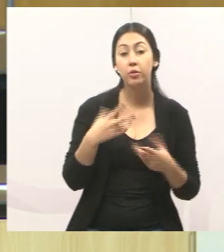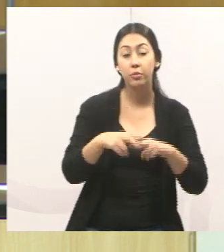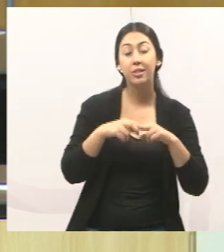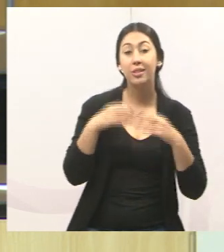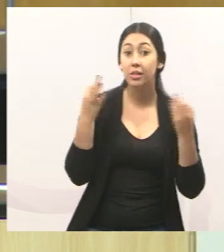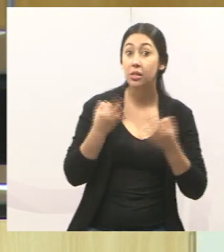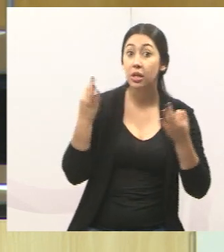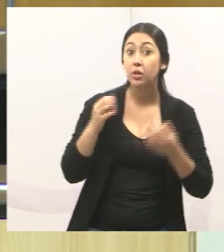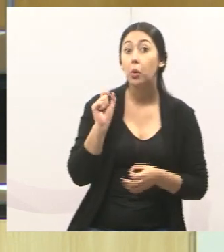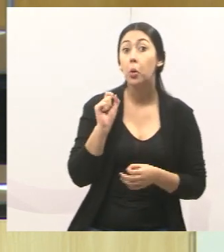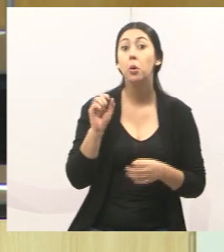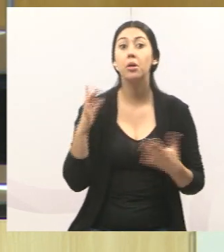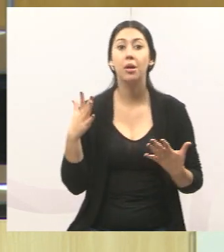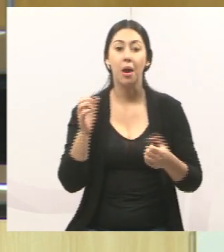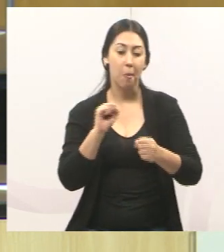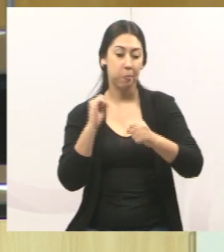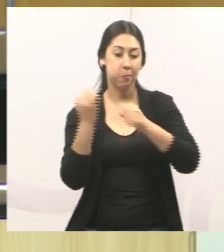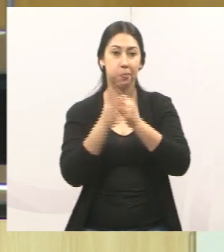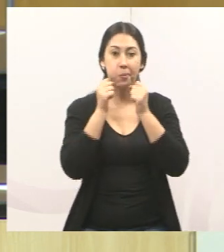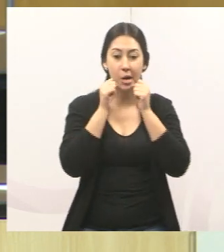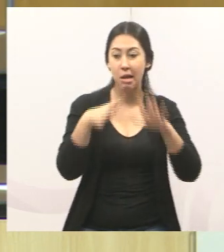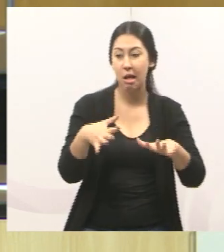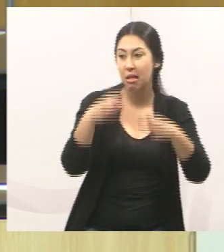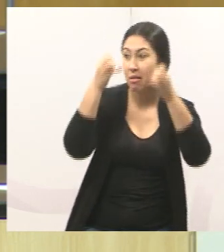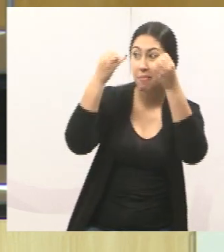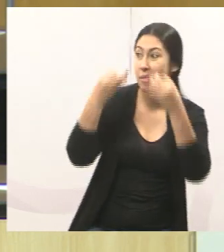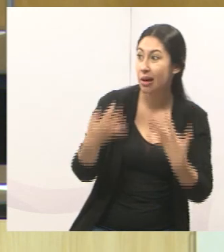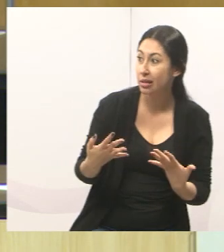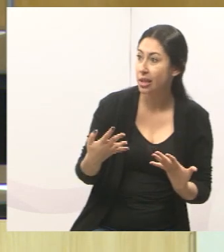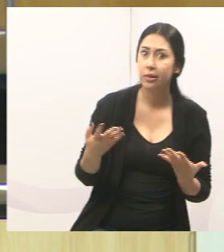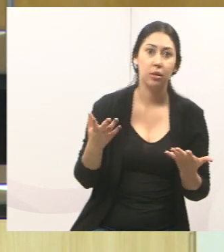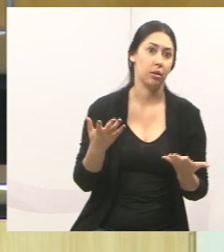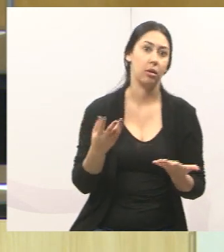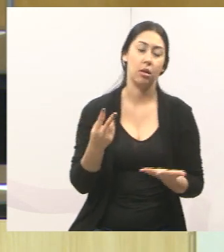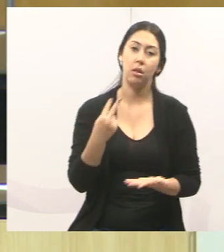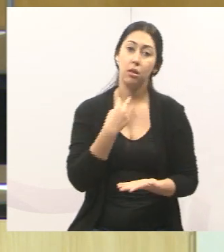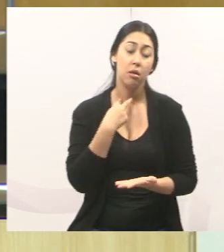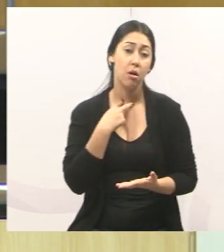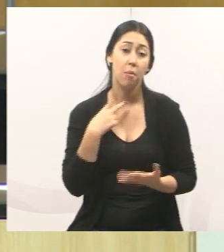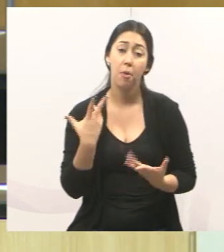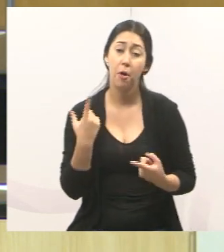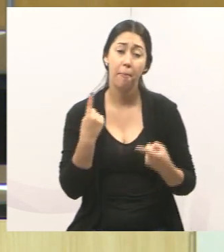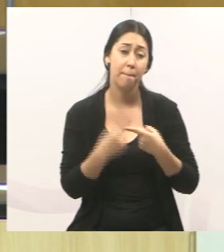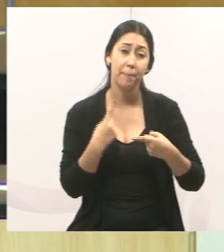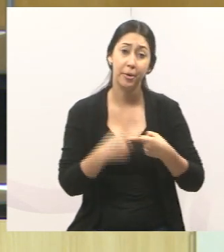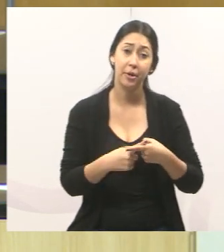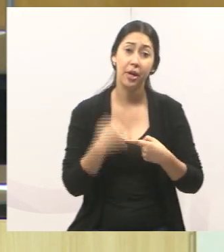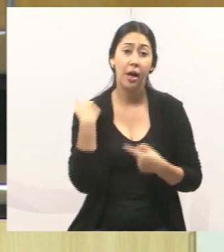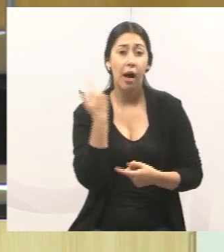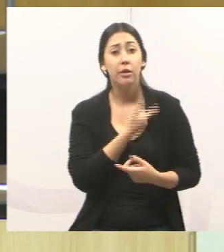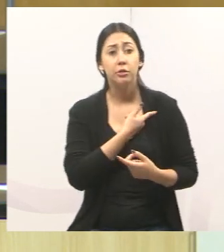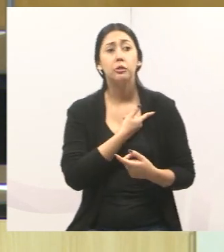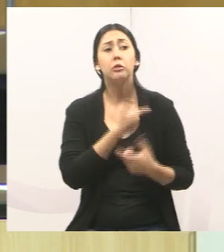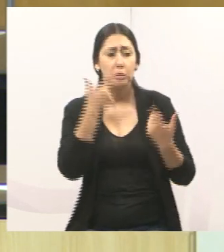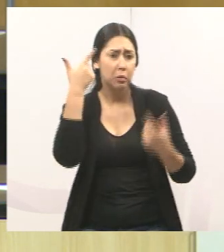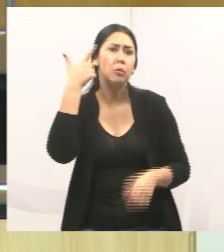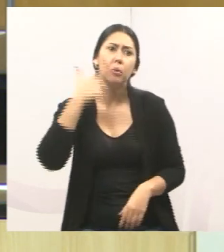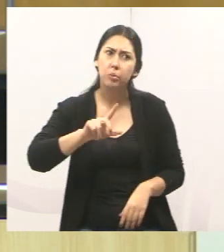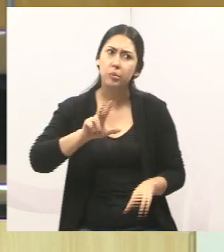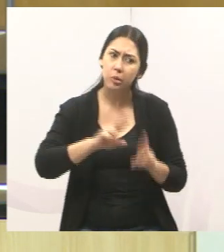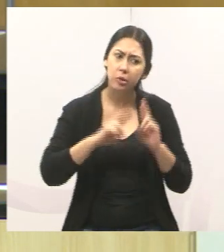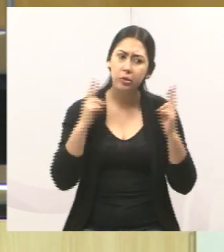a pandemia não pode ser invocada como justificativa ampla e genérica para tal pretensão,